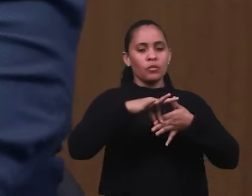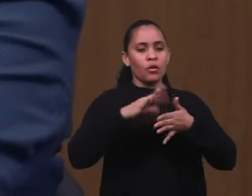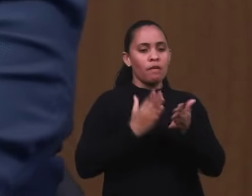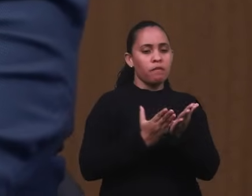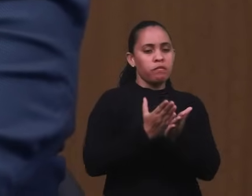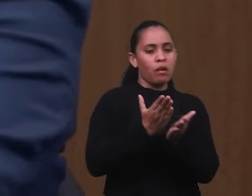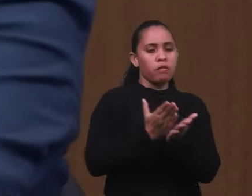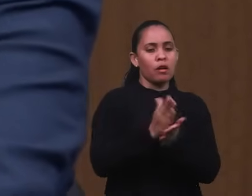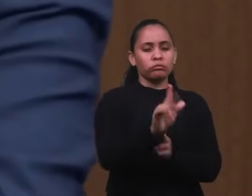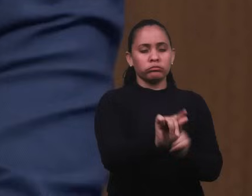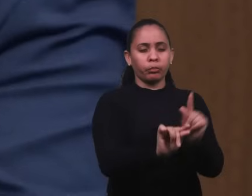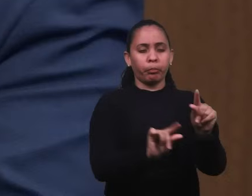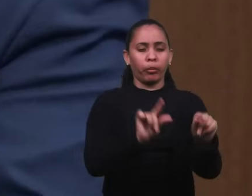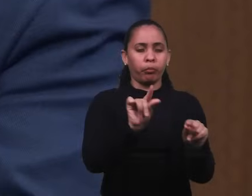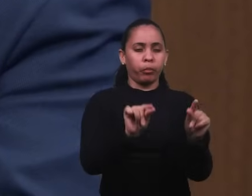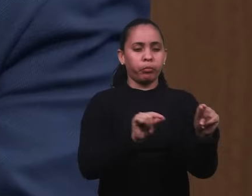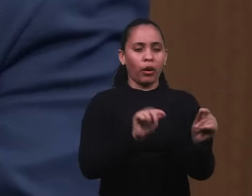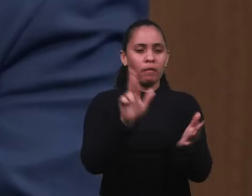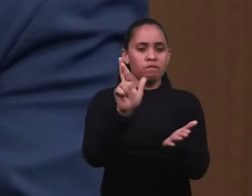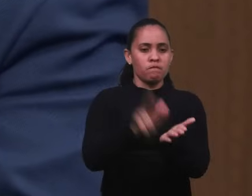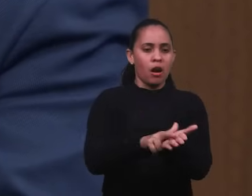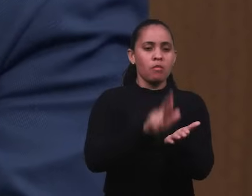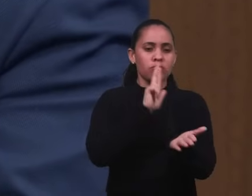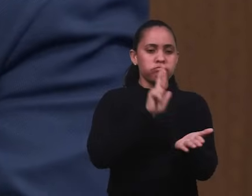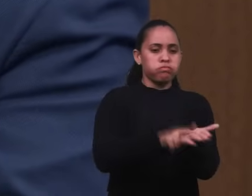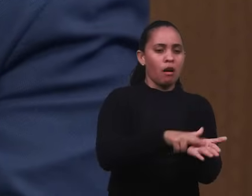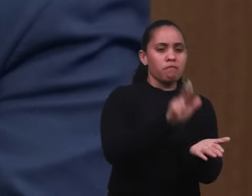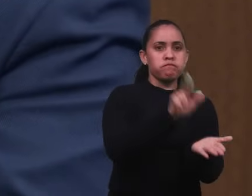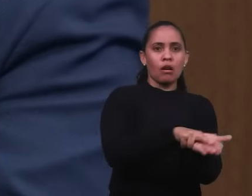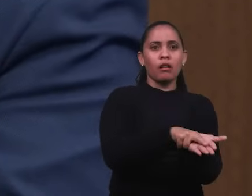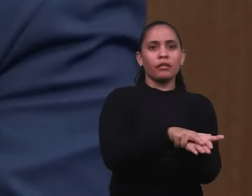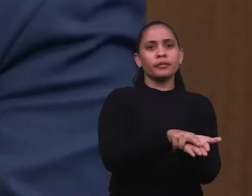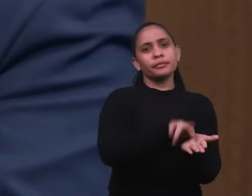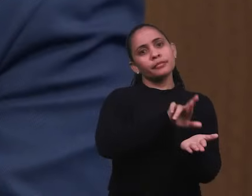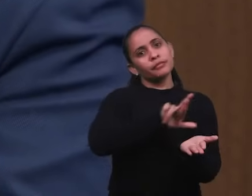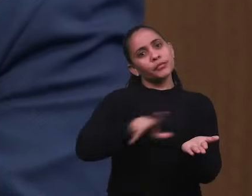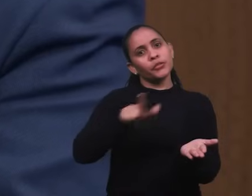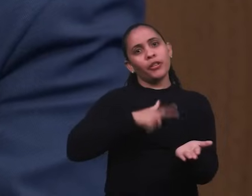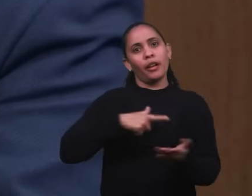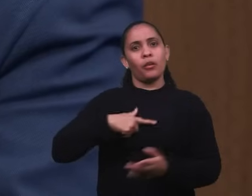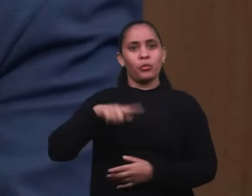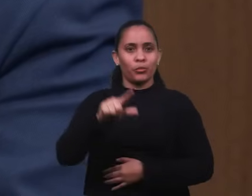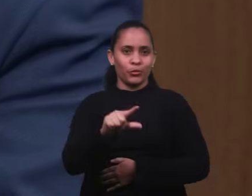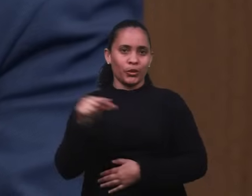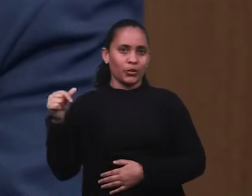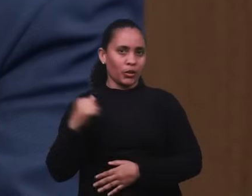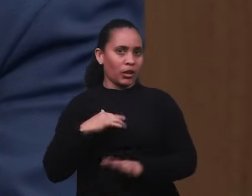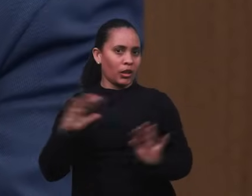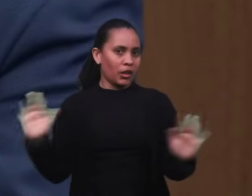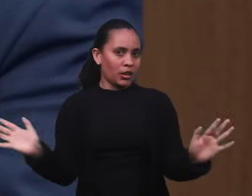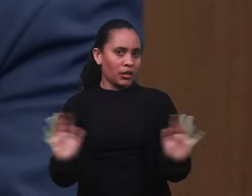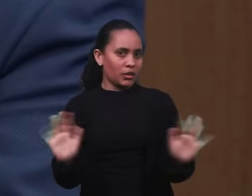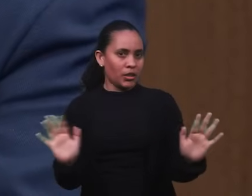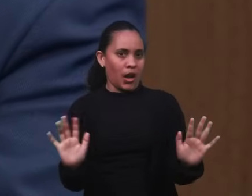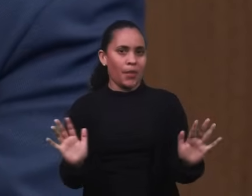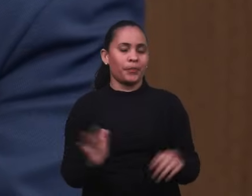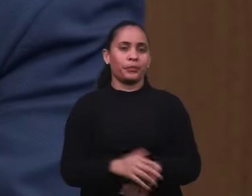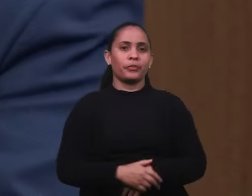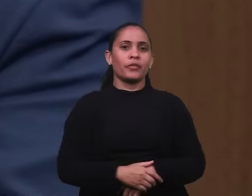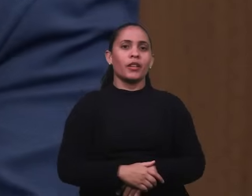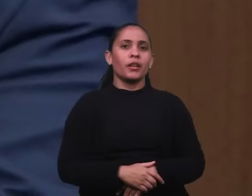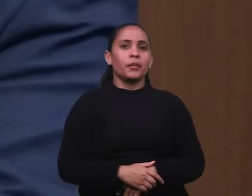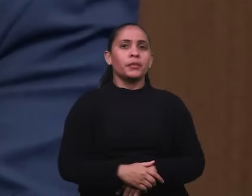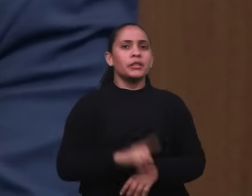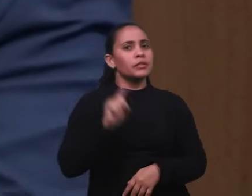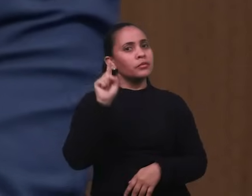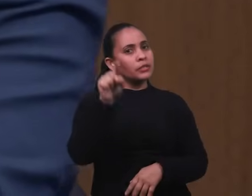aquilo, né? Então, ou seja, não é um livre-arbítrio pleno, como se fosse um livre-arbítrio